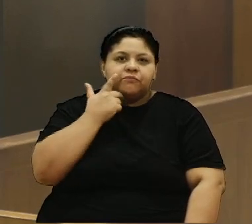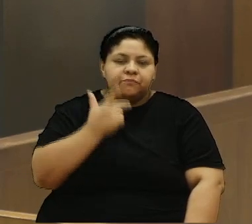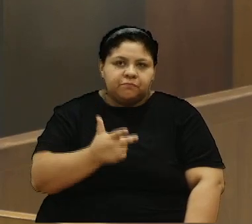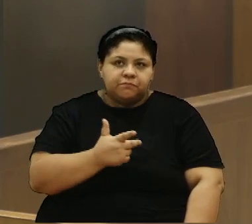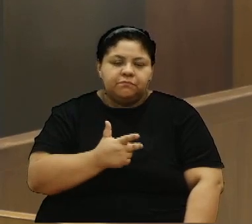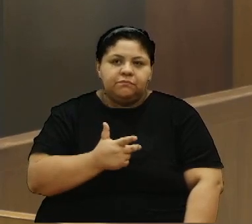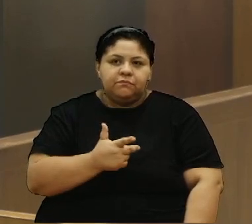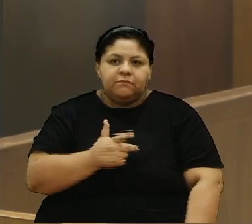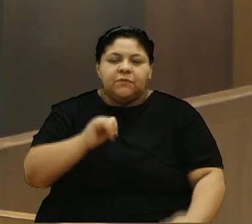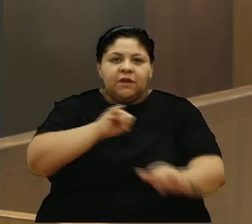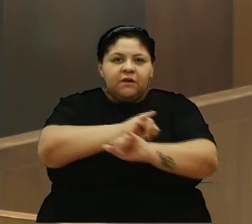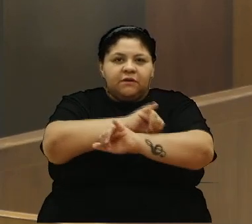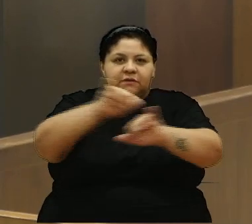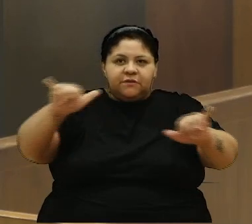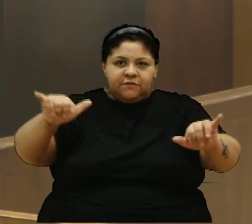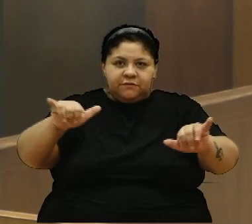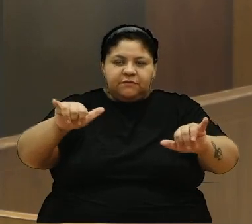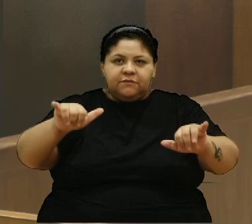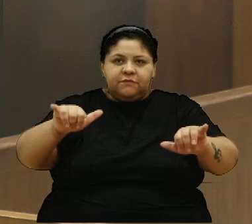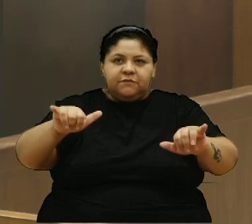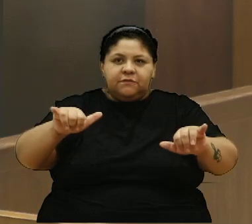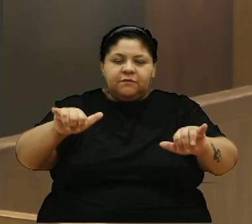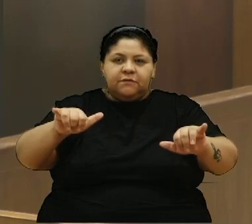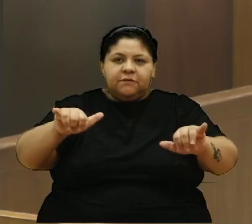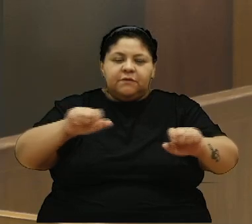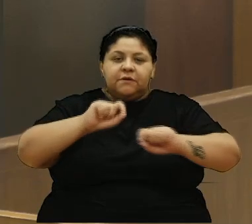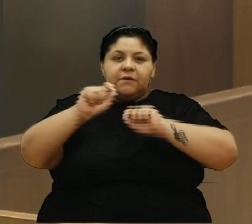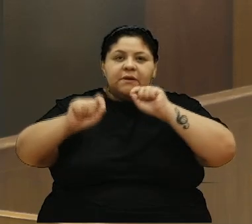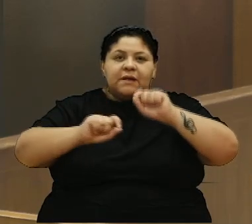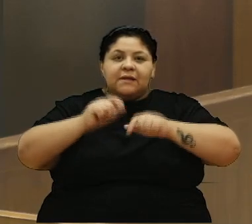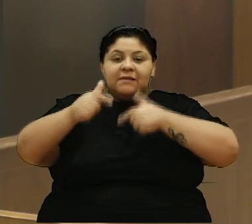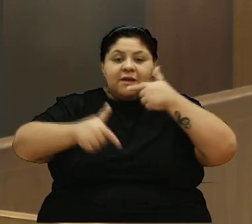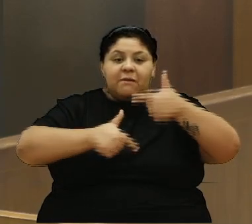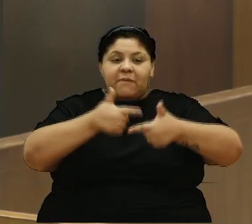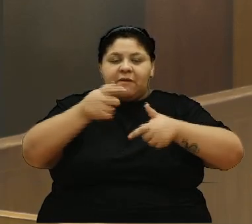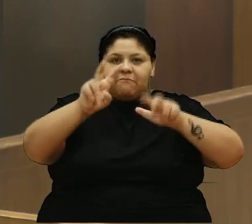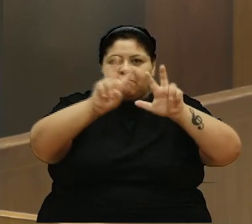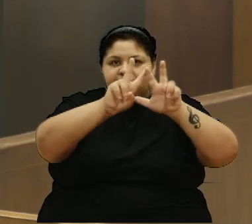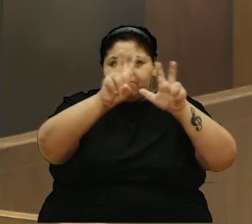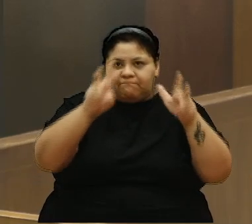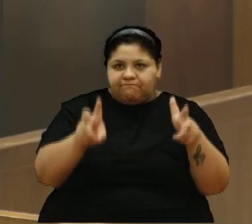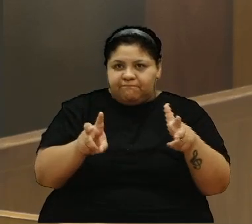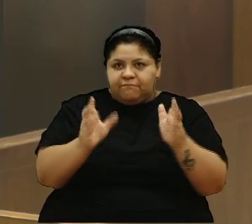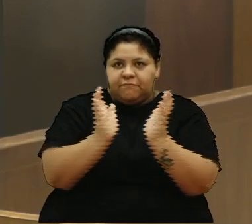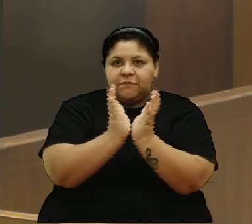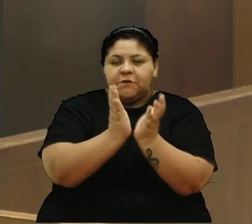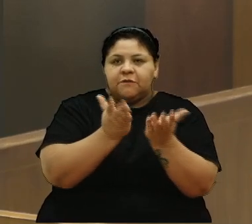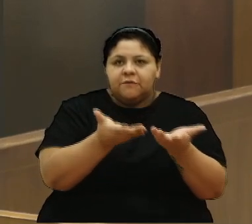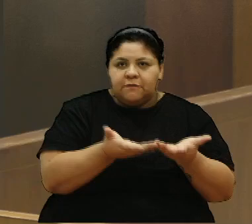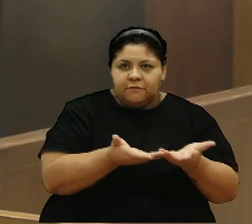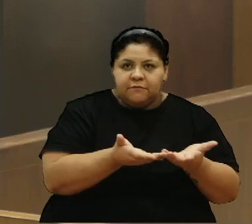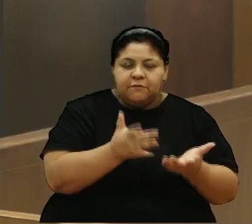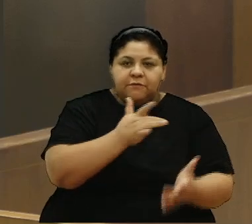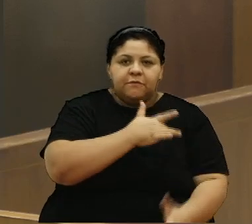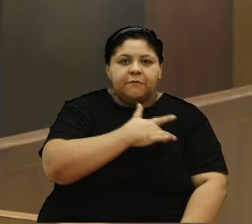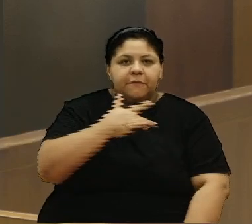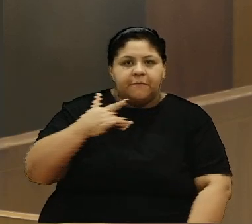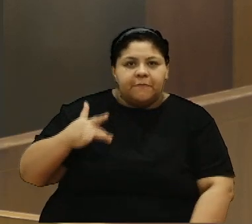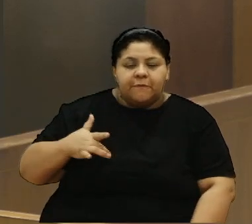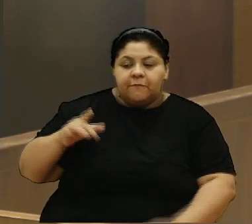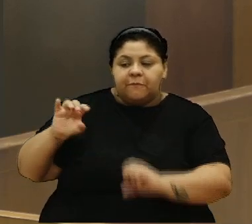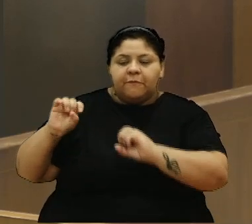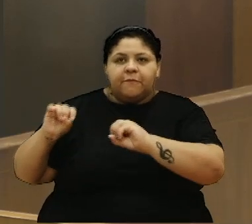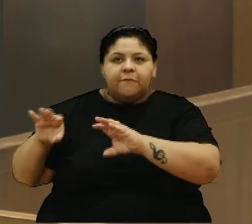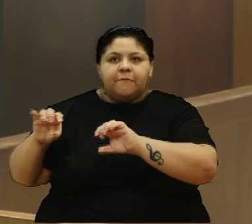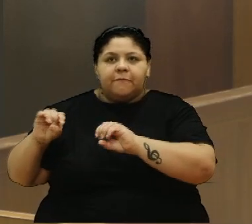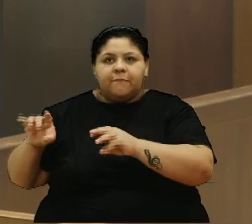de divulgar aqui quem está diretamente envolvida nessa causa, que são as comissões da Saúde,